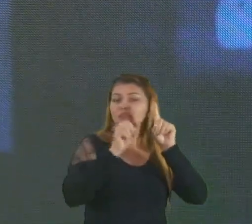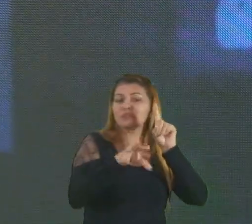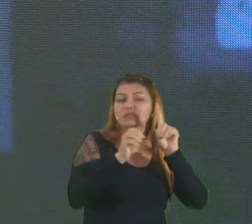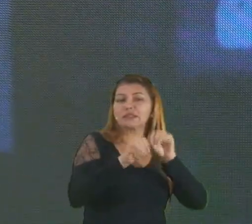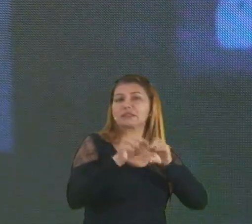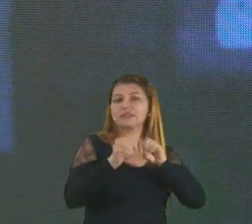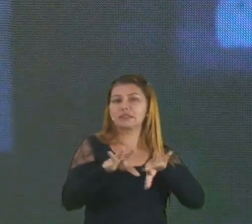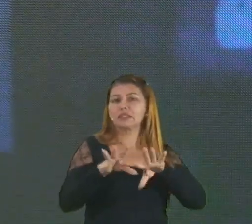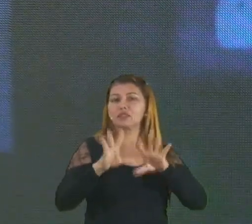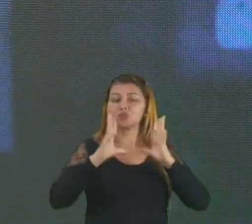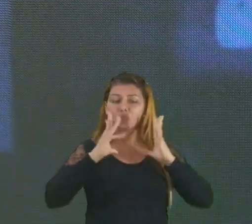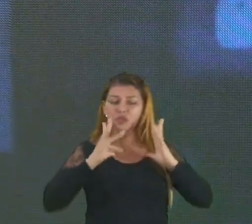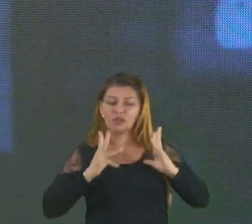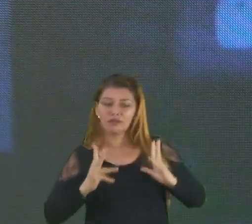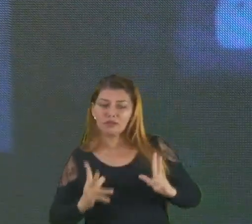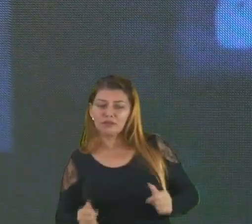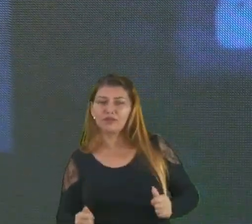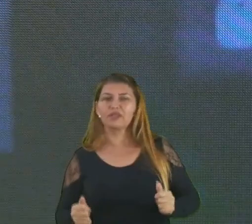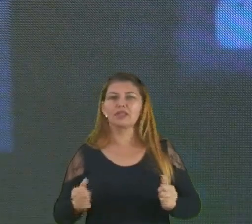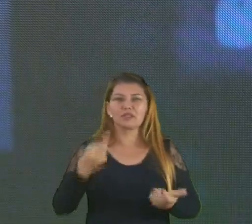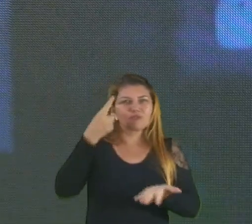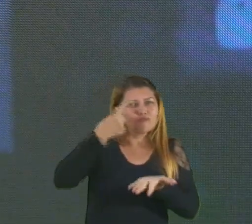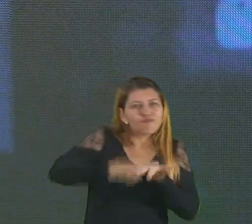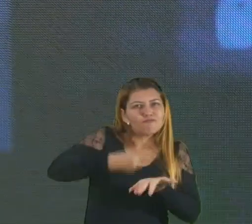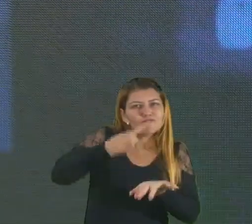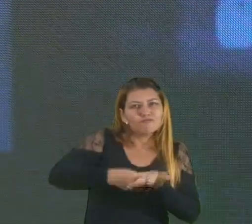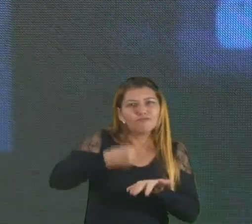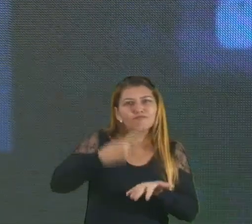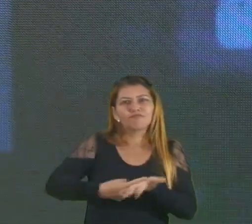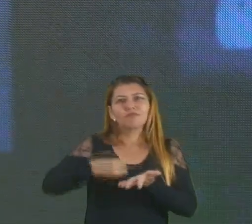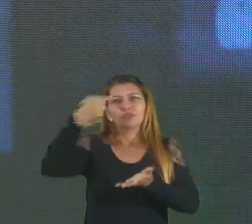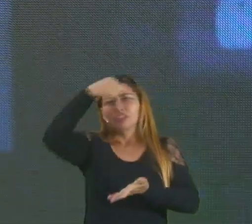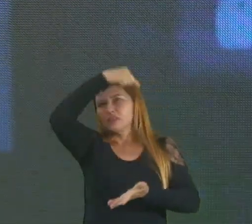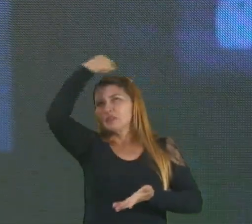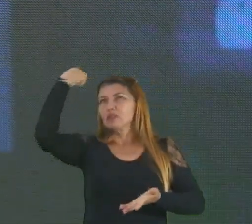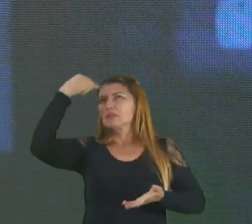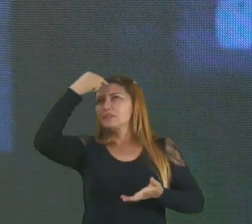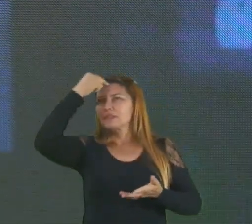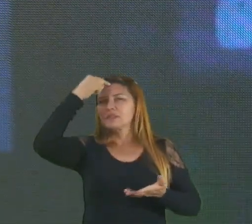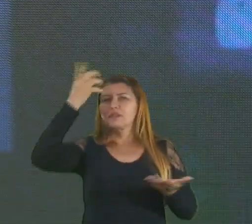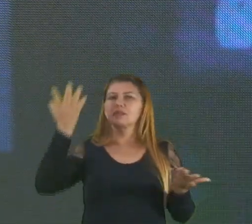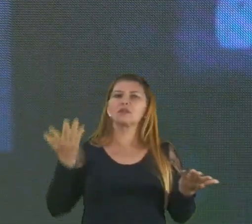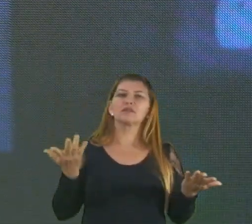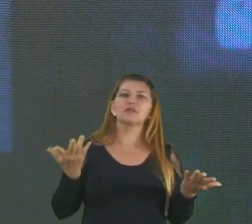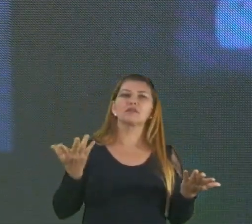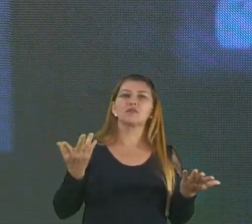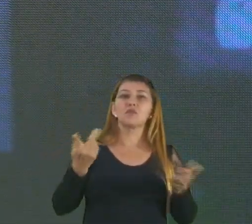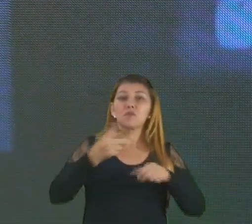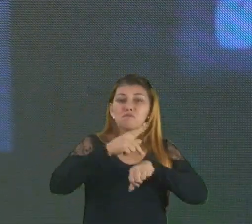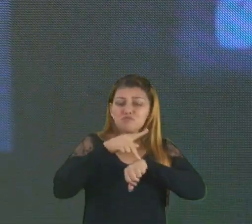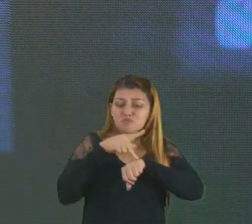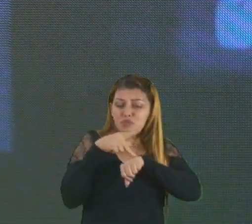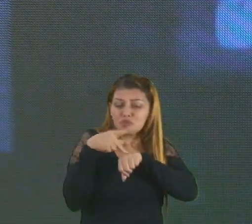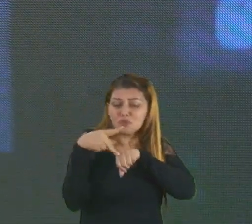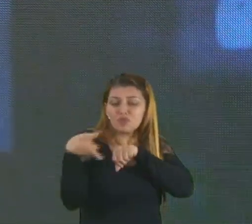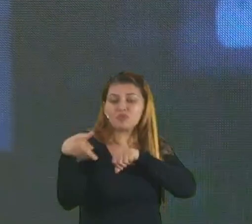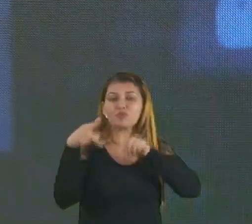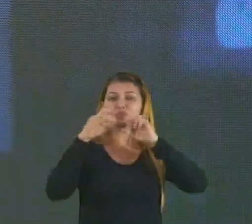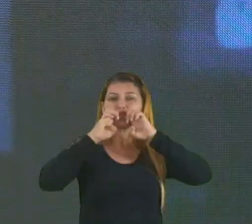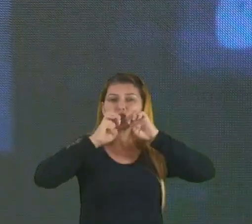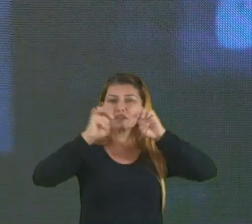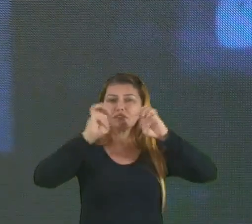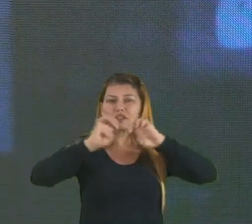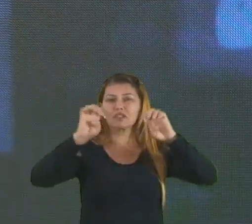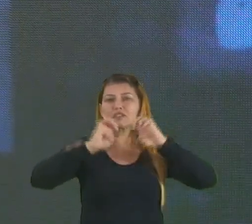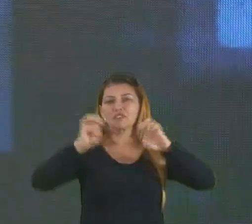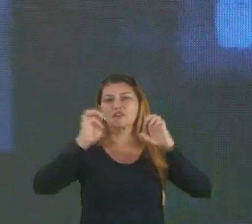de Jesus é santidade. Evangelho de Jesus é integridade. Evangelho de Jesus é vida